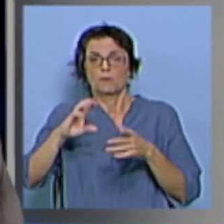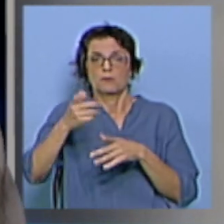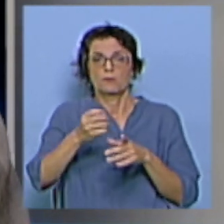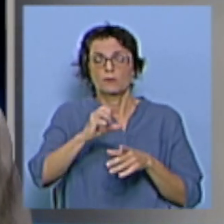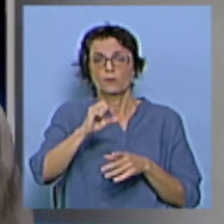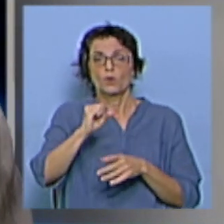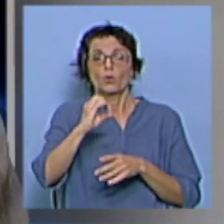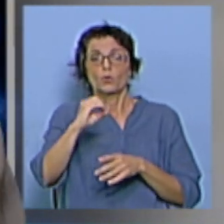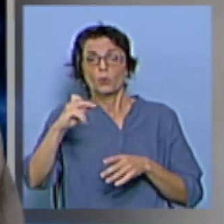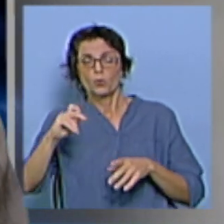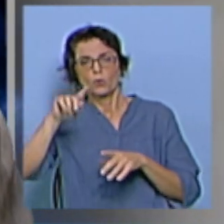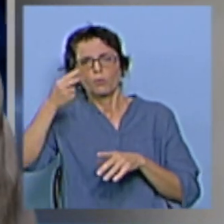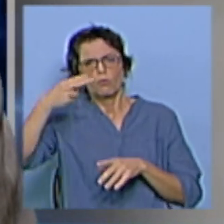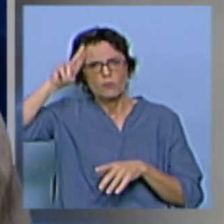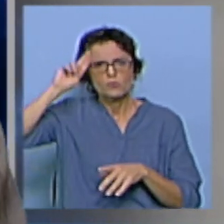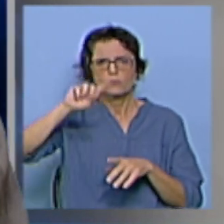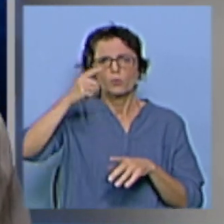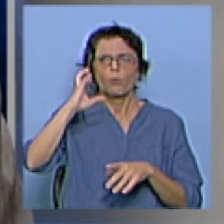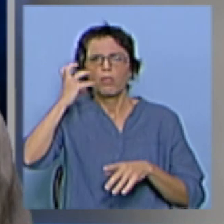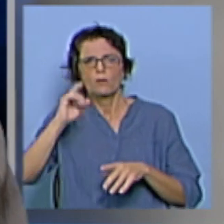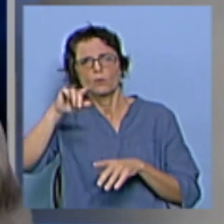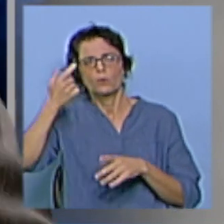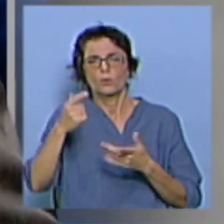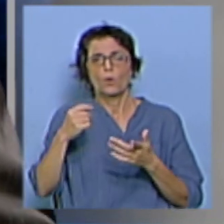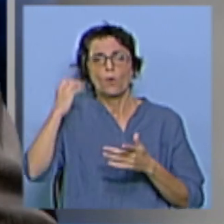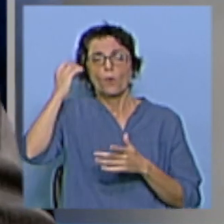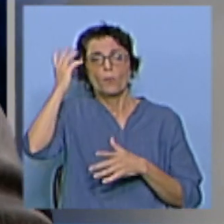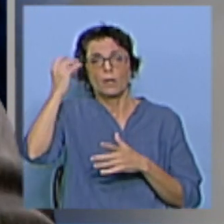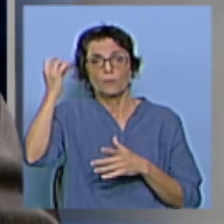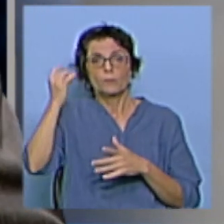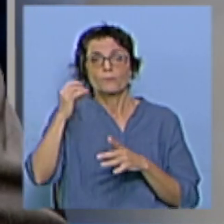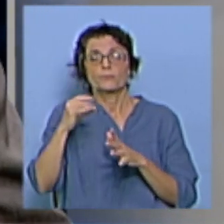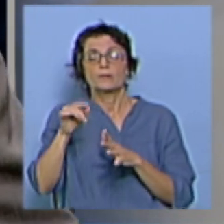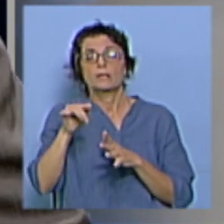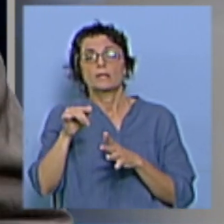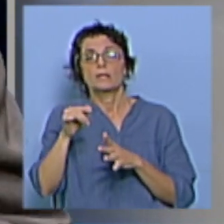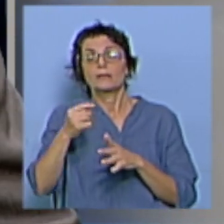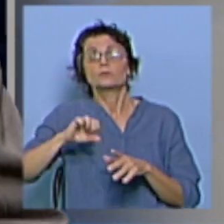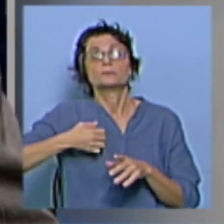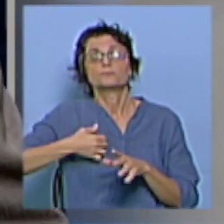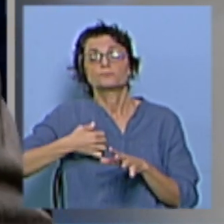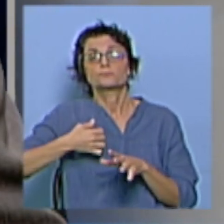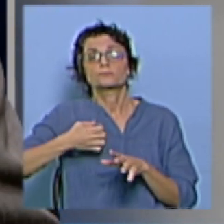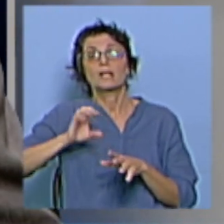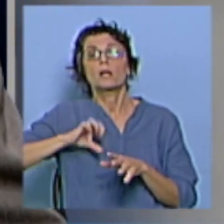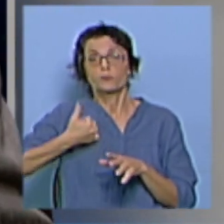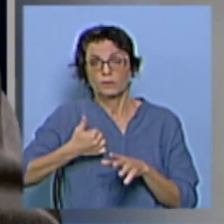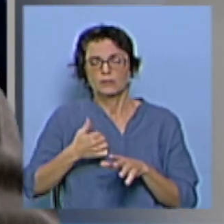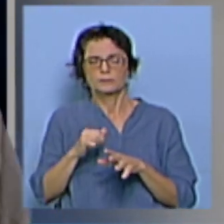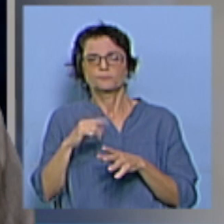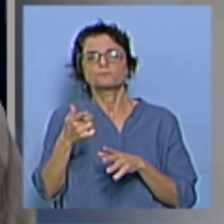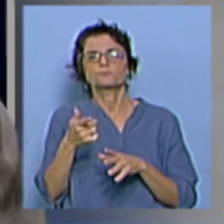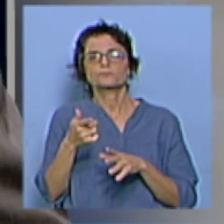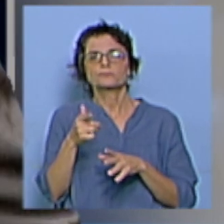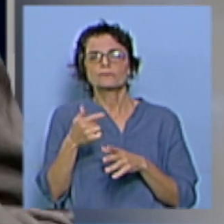tínhamos colegas que provinham de Moçambique, de Angola, de Cabo Verde, e portanto para nós houve sempre, e para mim concretamente, houve sempre esta